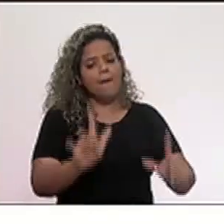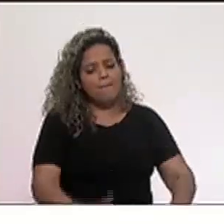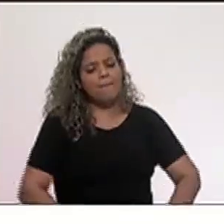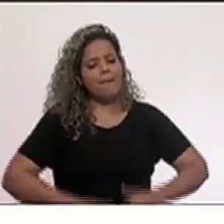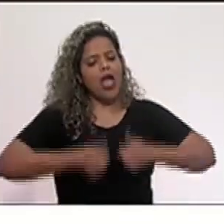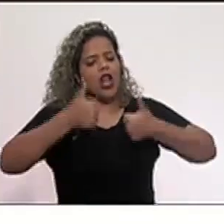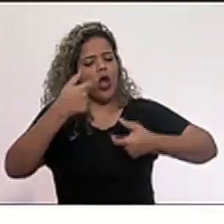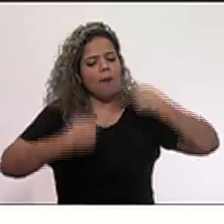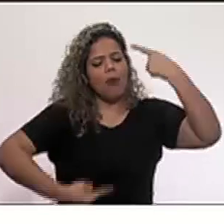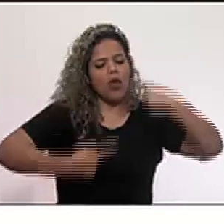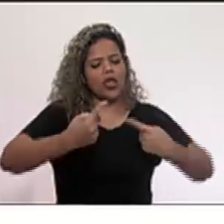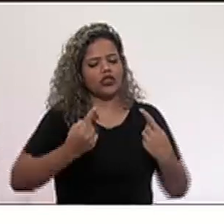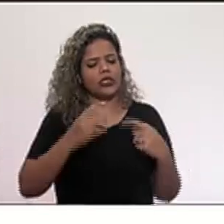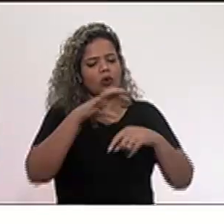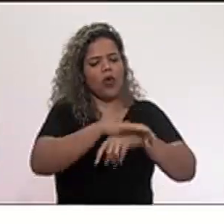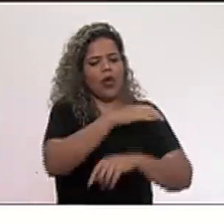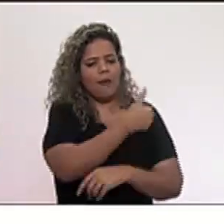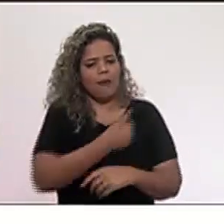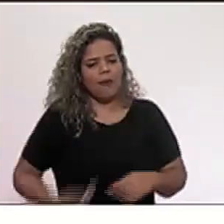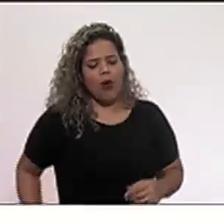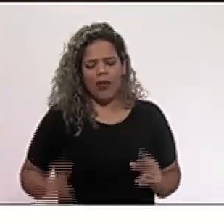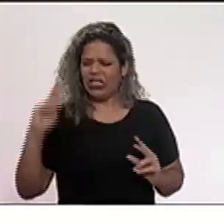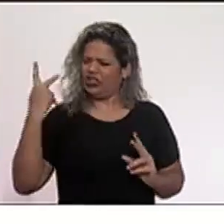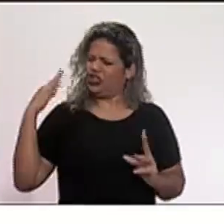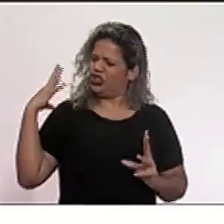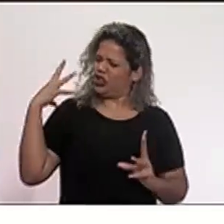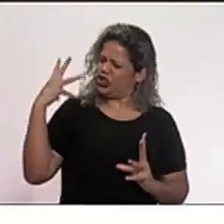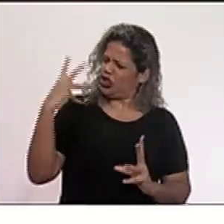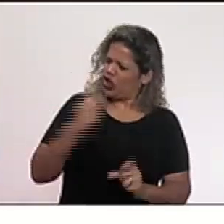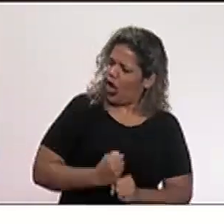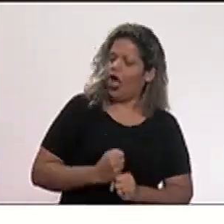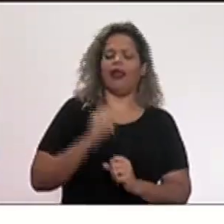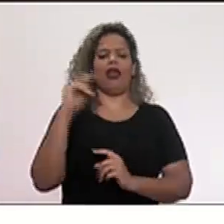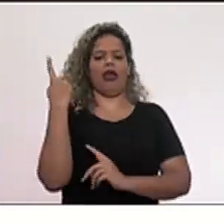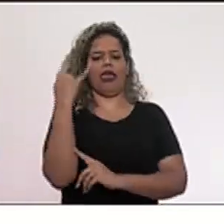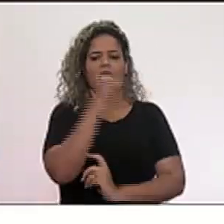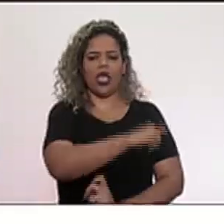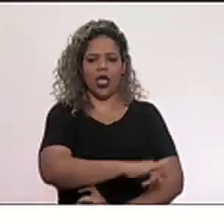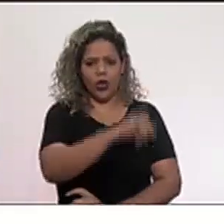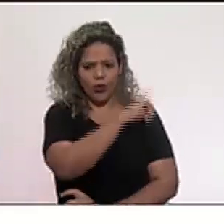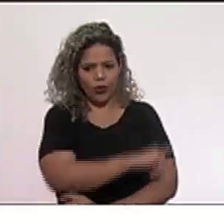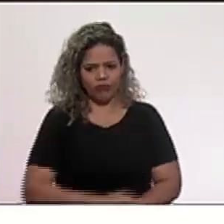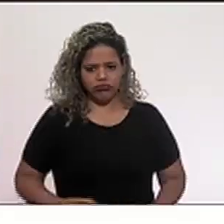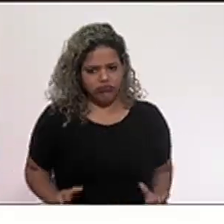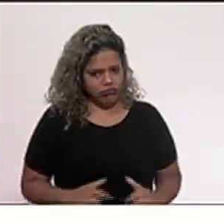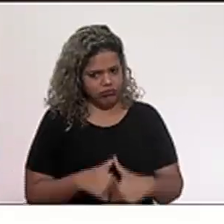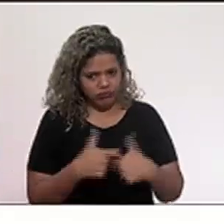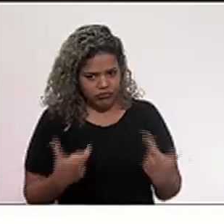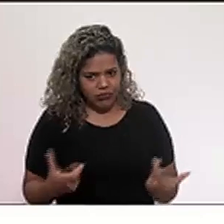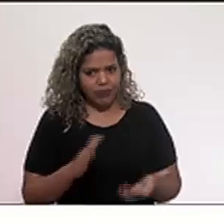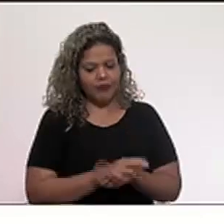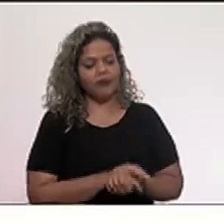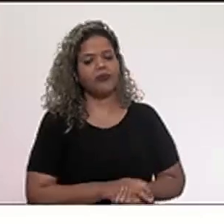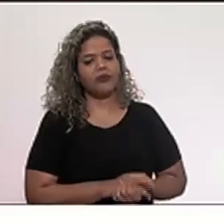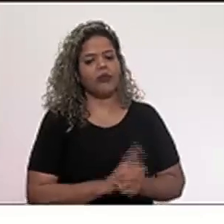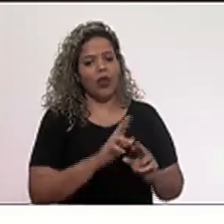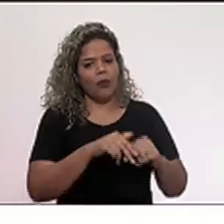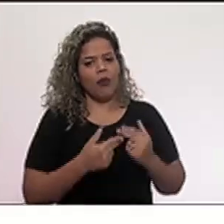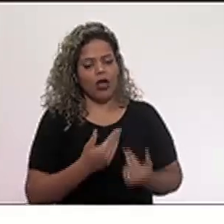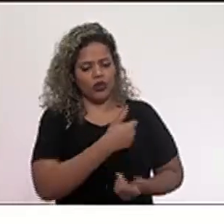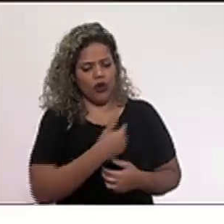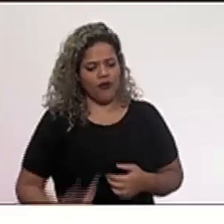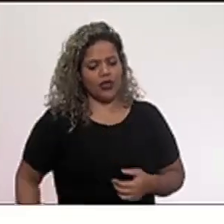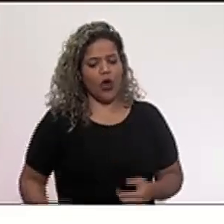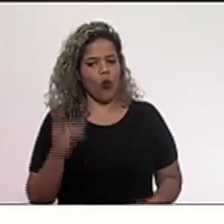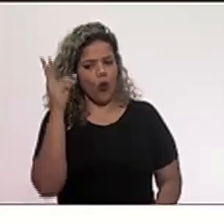melhor política de segurança pública da história do Rio de Janeiro, obra do senhor